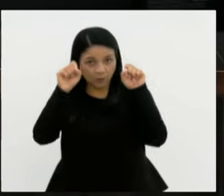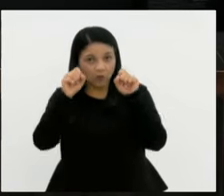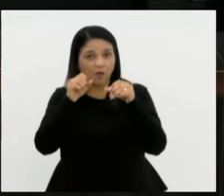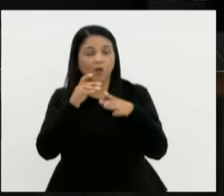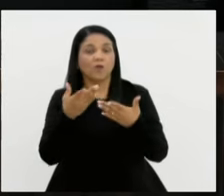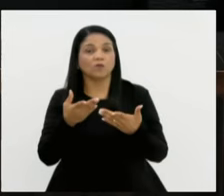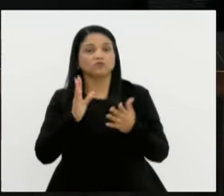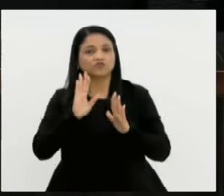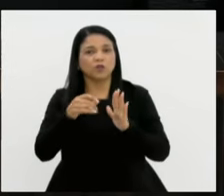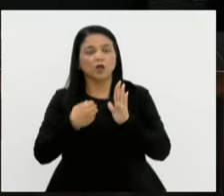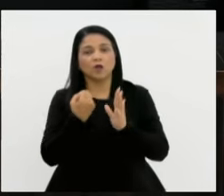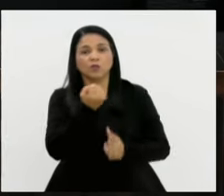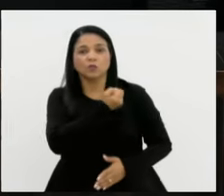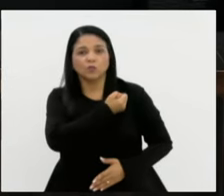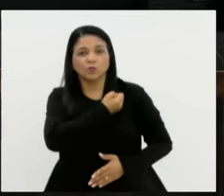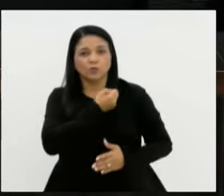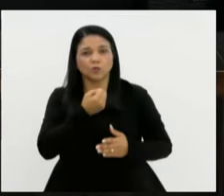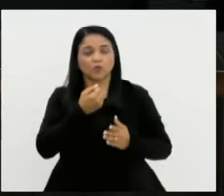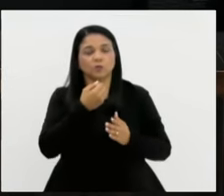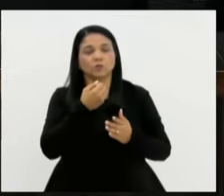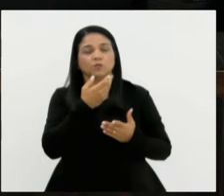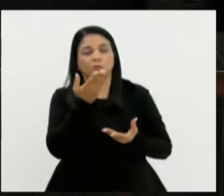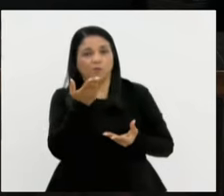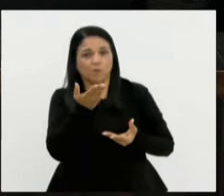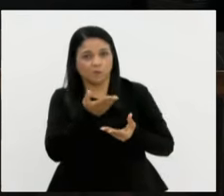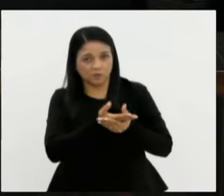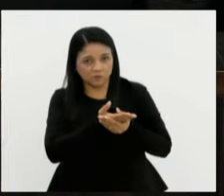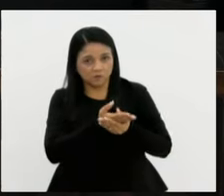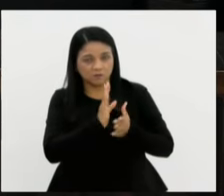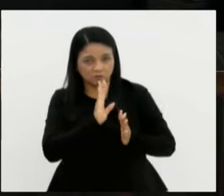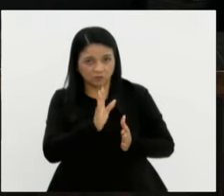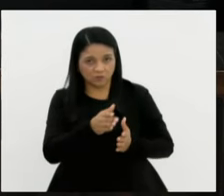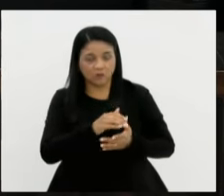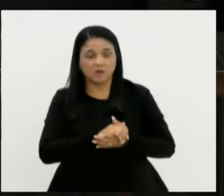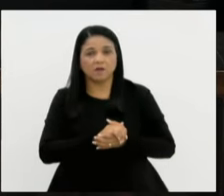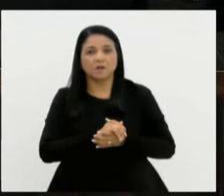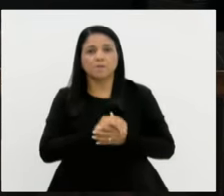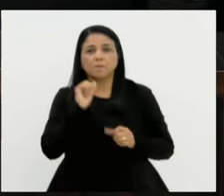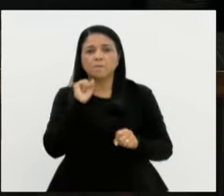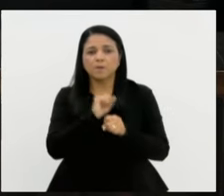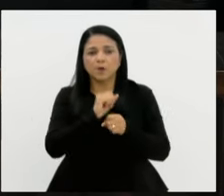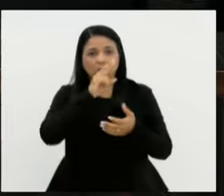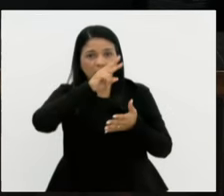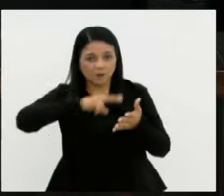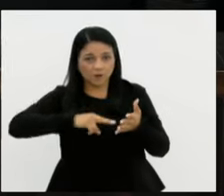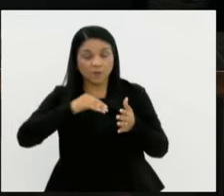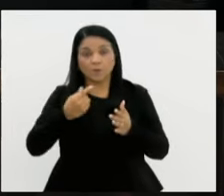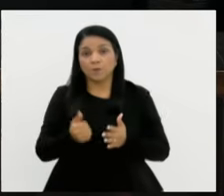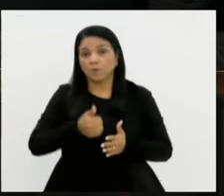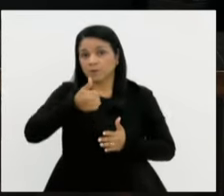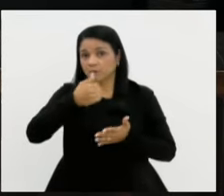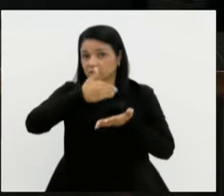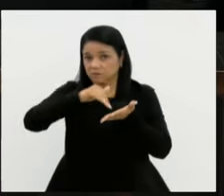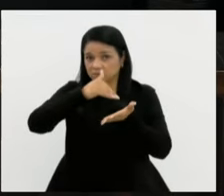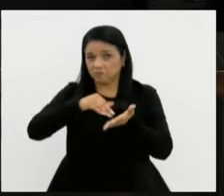do processo, a gente tinha parado na leitura que o primeiro secretário da Casa, Rosenberg, ia